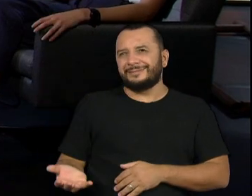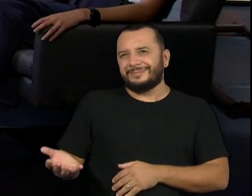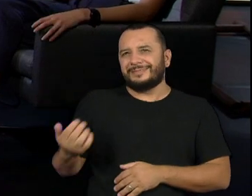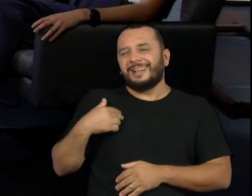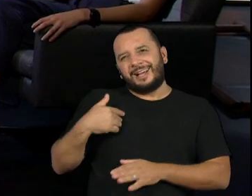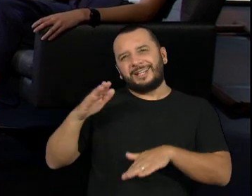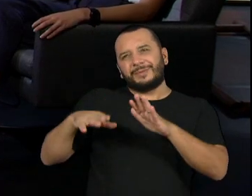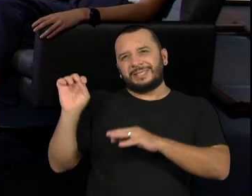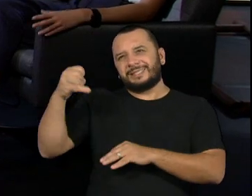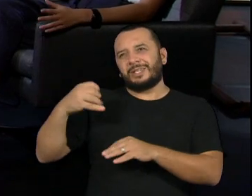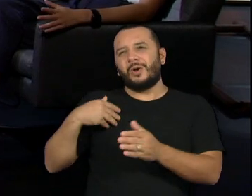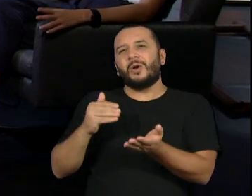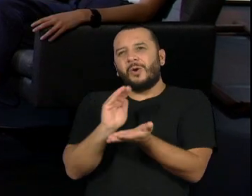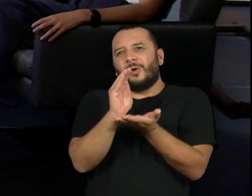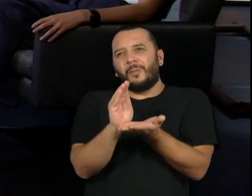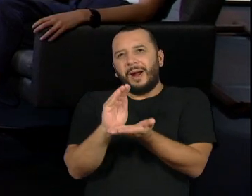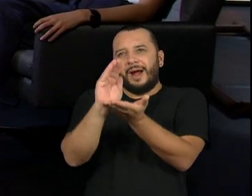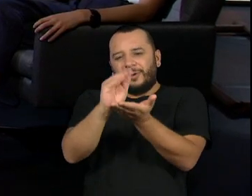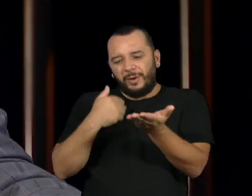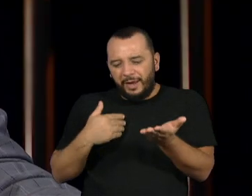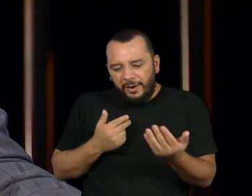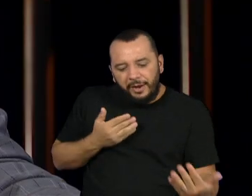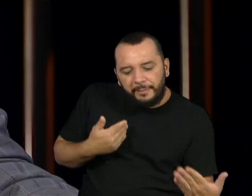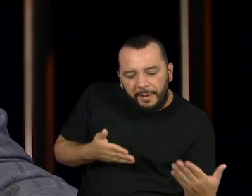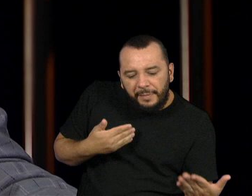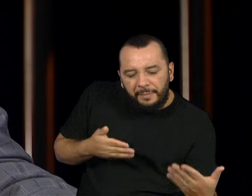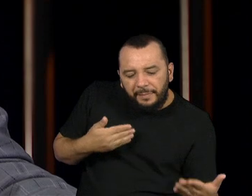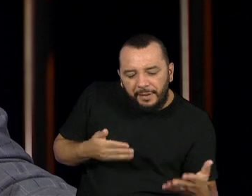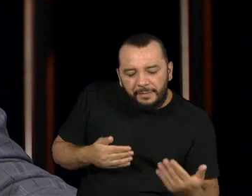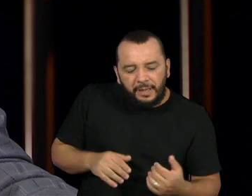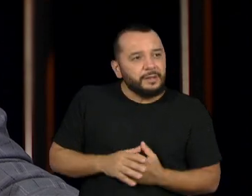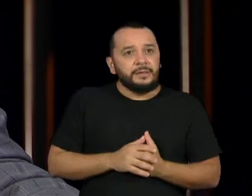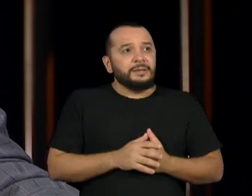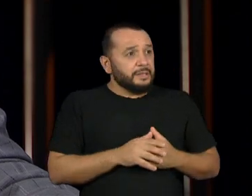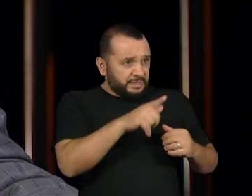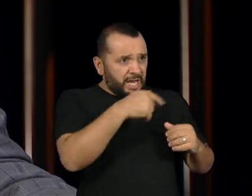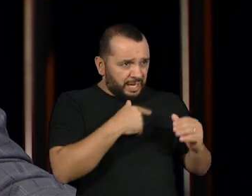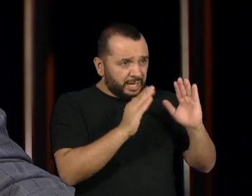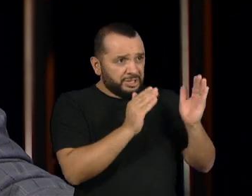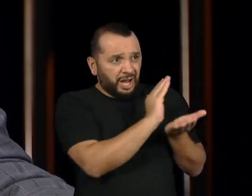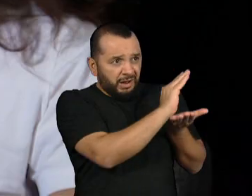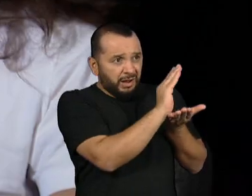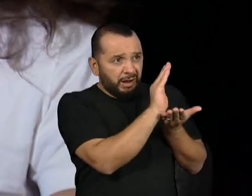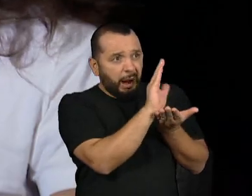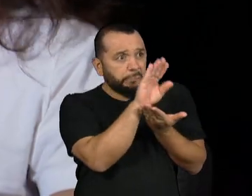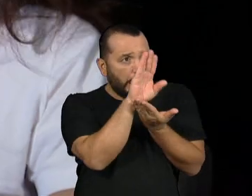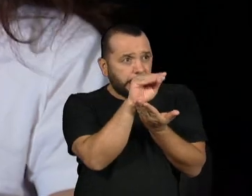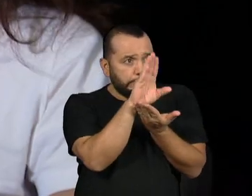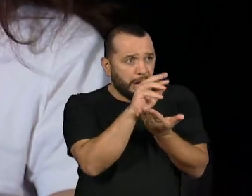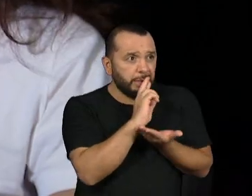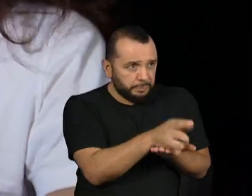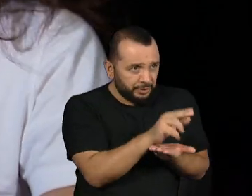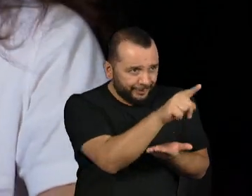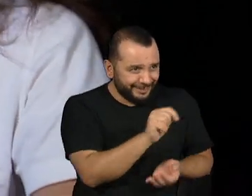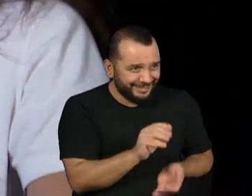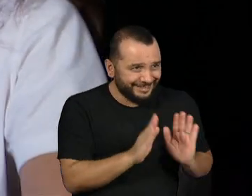tempo. Tipo, por quê? E ela respondeu alguma vez? Ela respondeu do jeito dela,